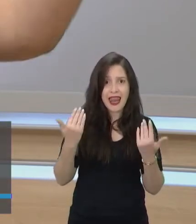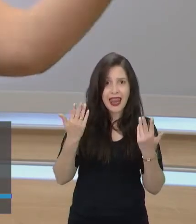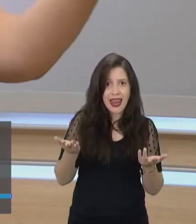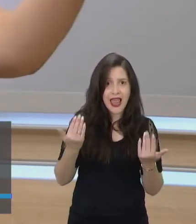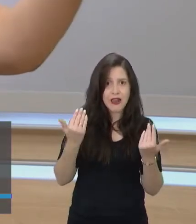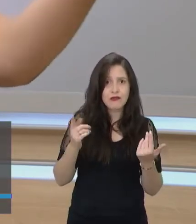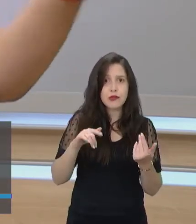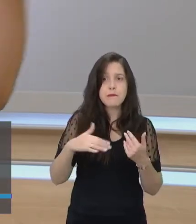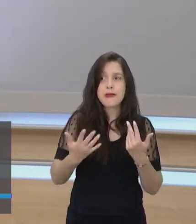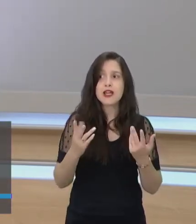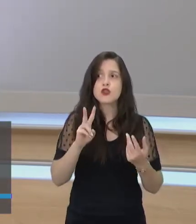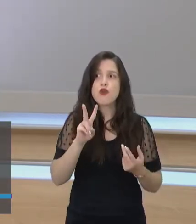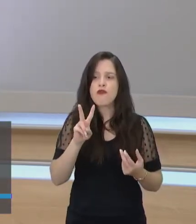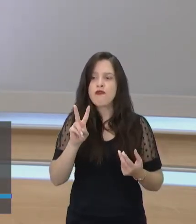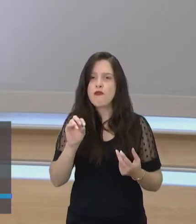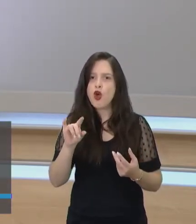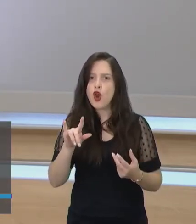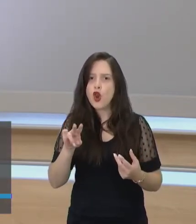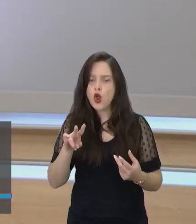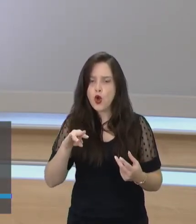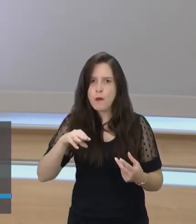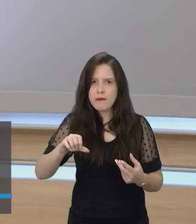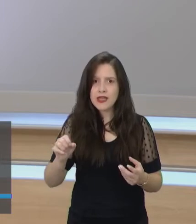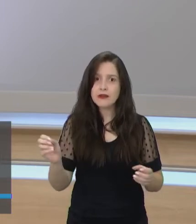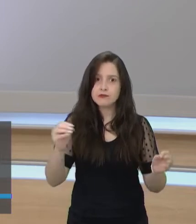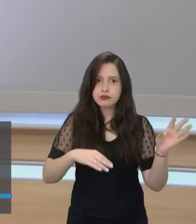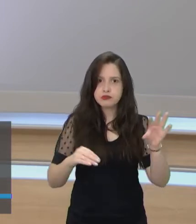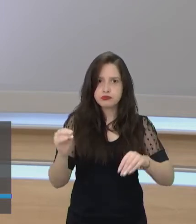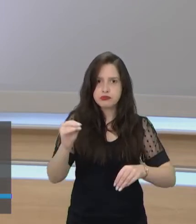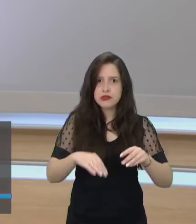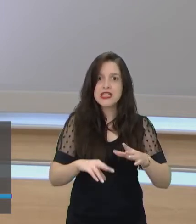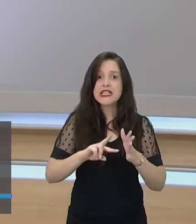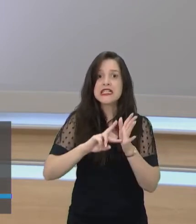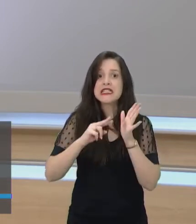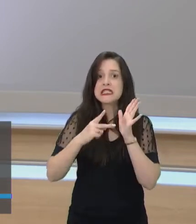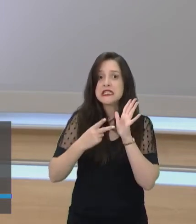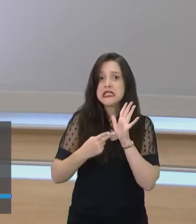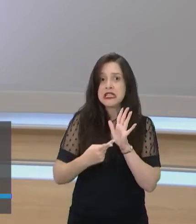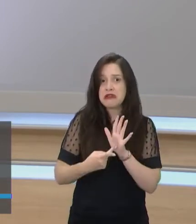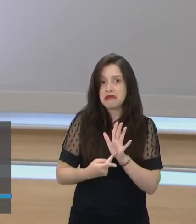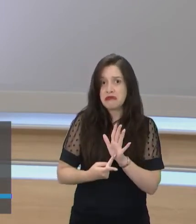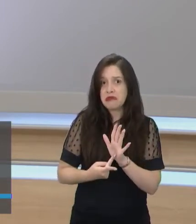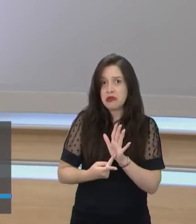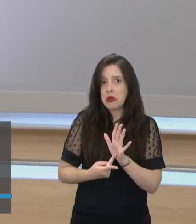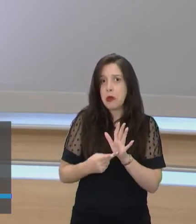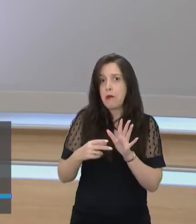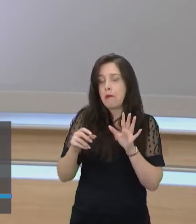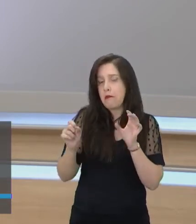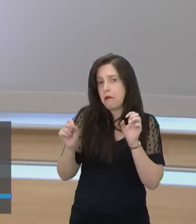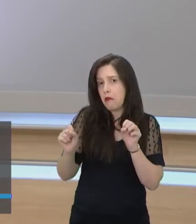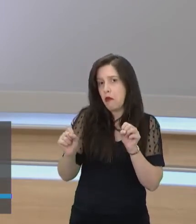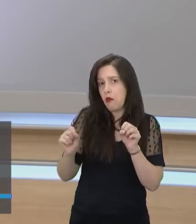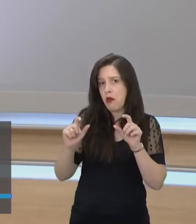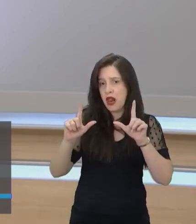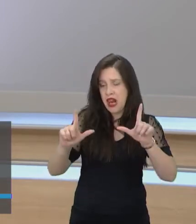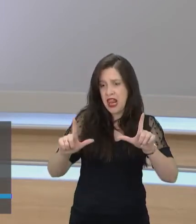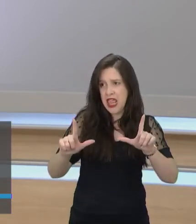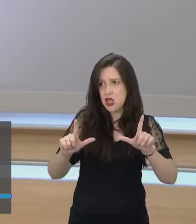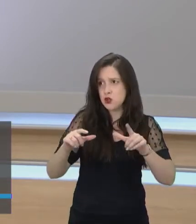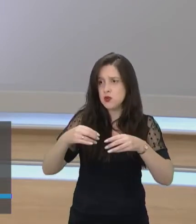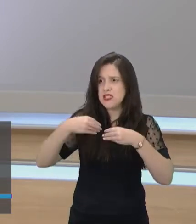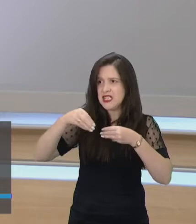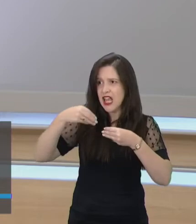dê volume, mas em questão de peso são até mais leves, isso significa que não é que você está jogando fora de lixo um